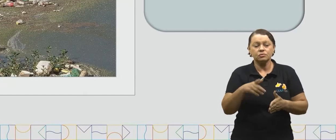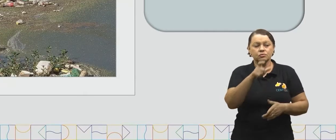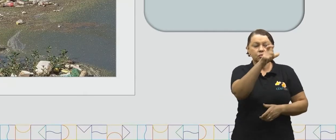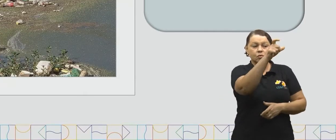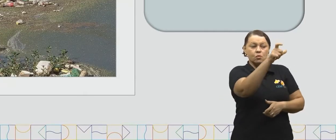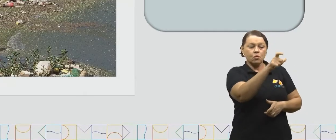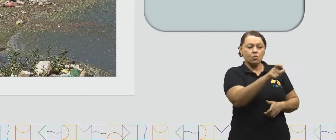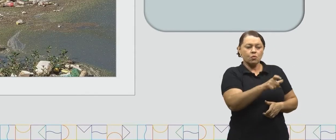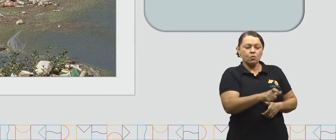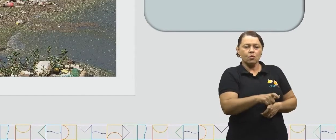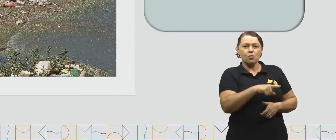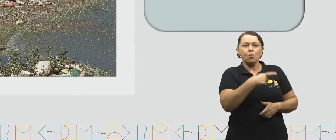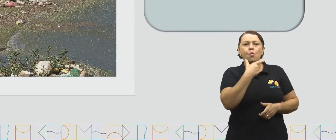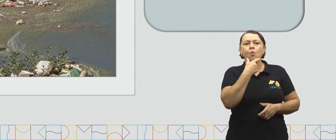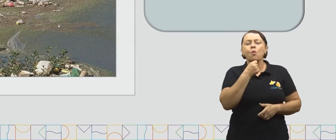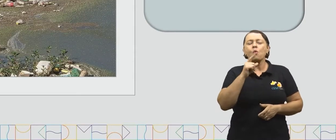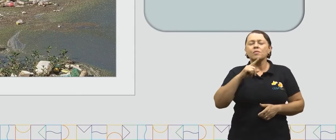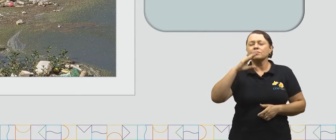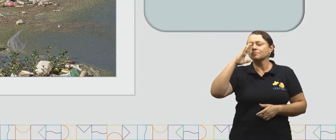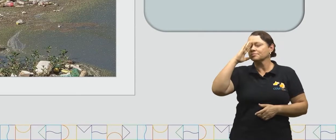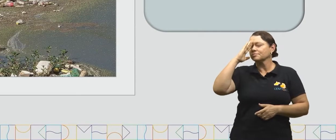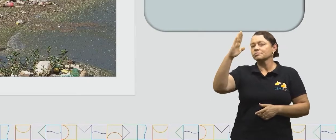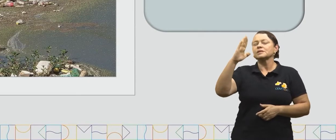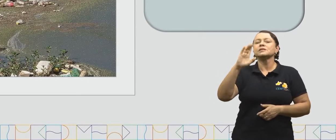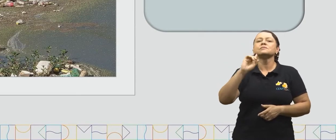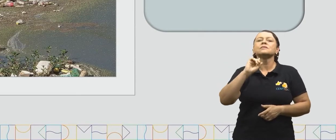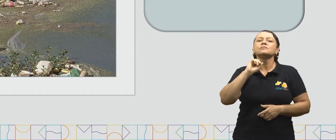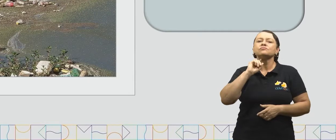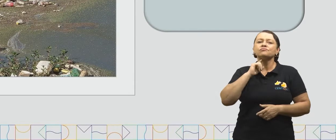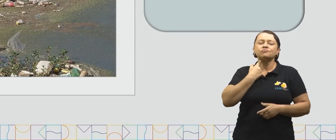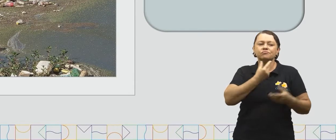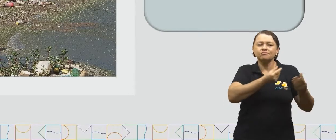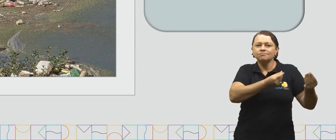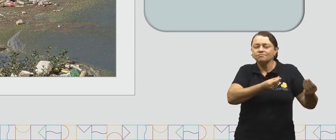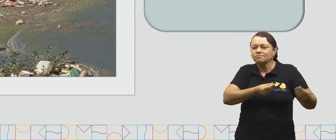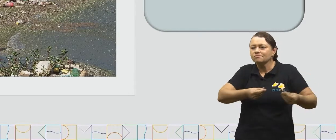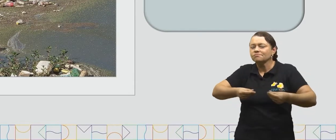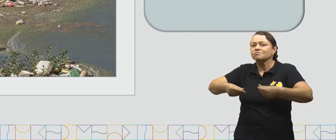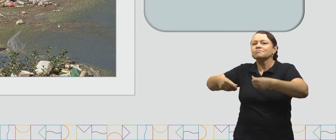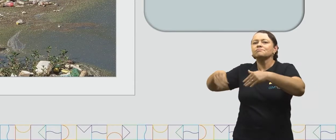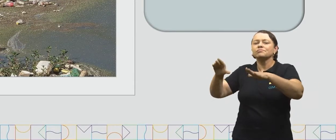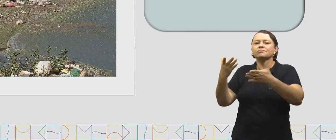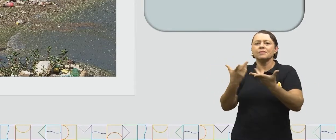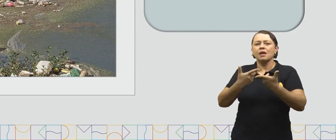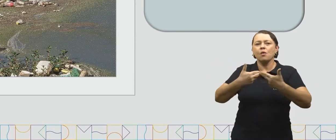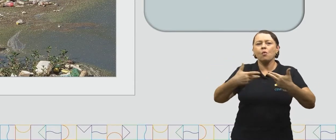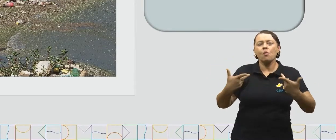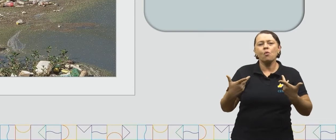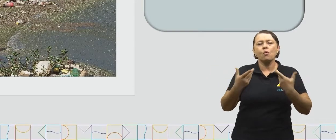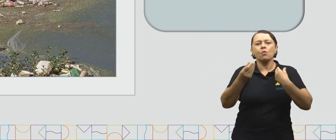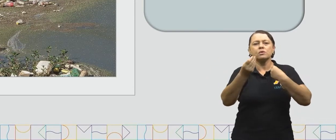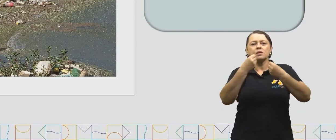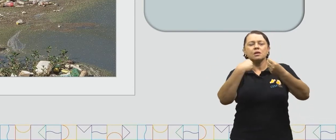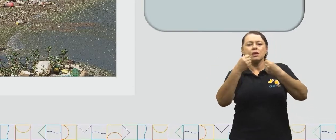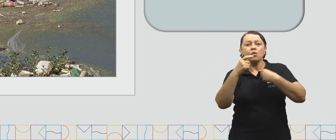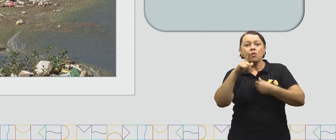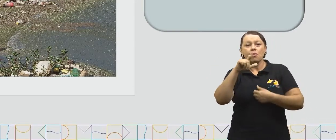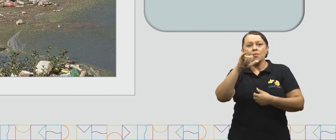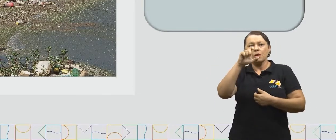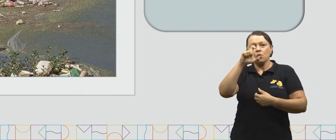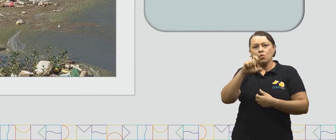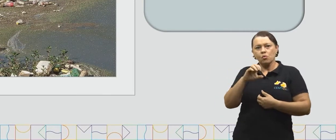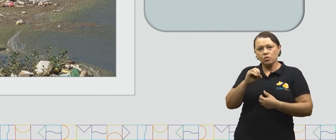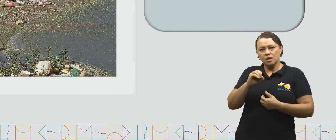é um dos principais poluidores dos rios, com os seus poluentes de origem doméstica. Isso é, o